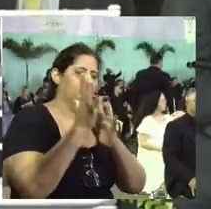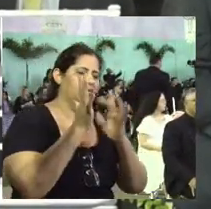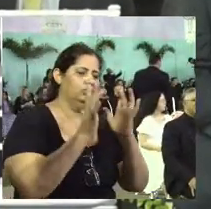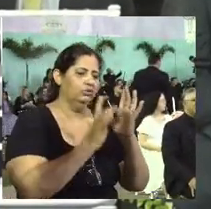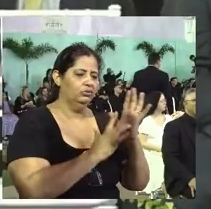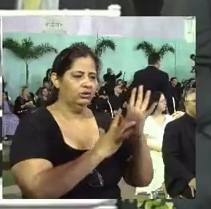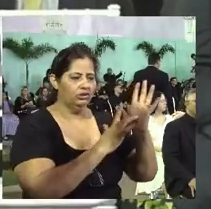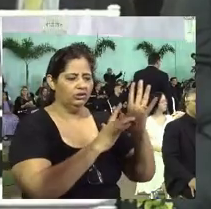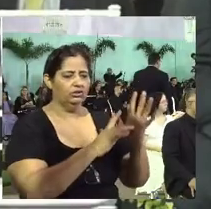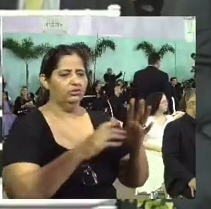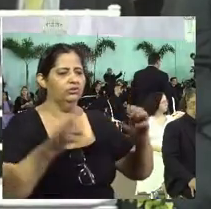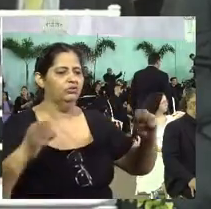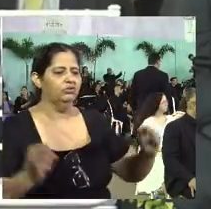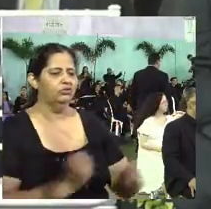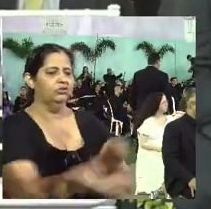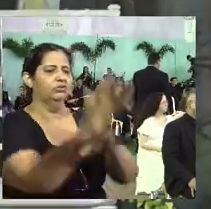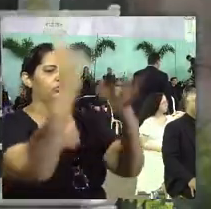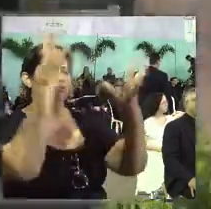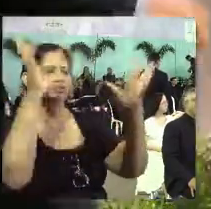foi